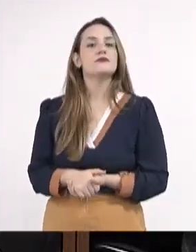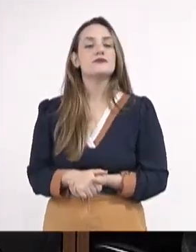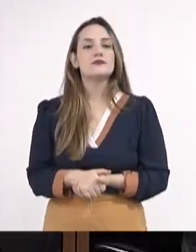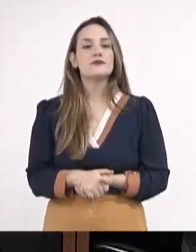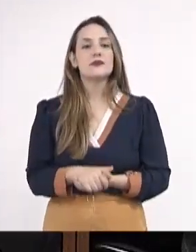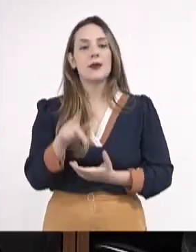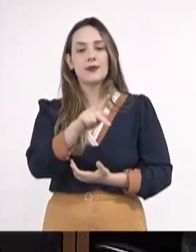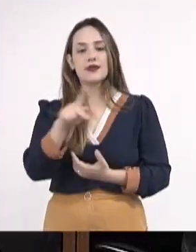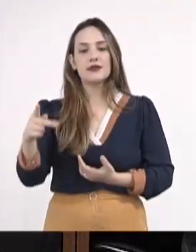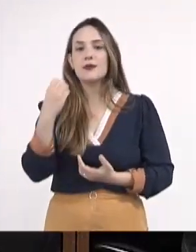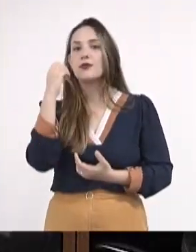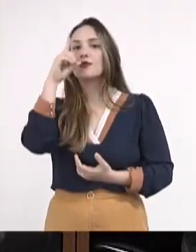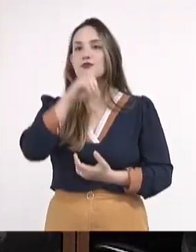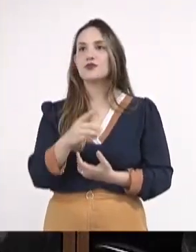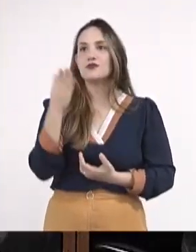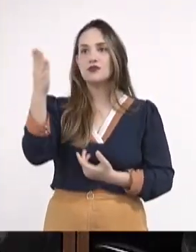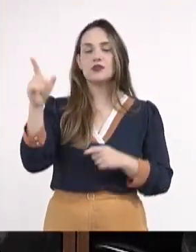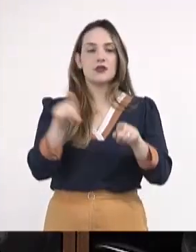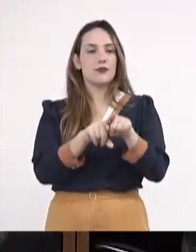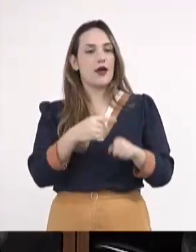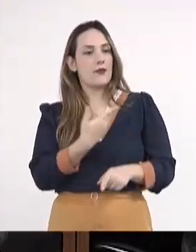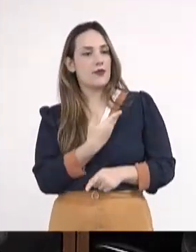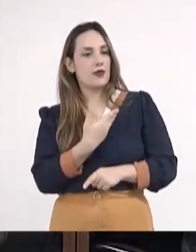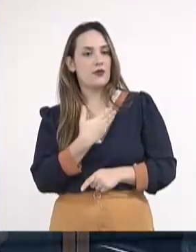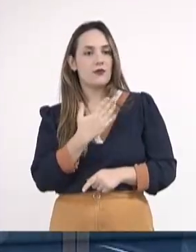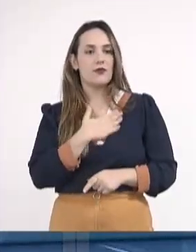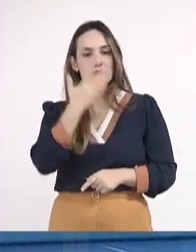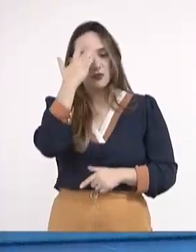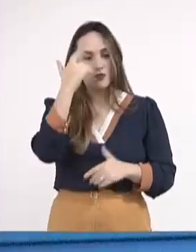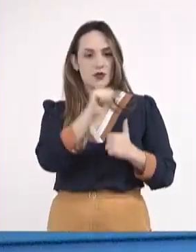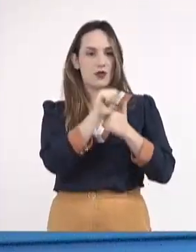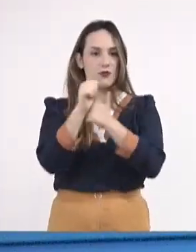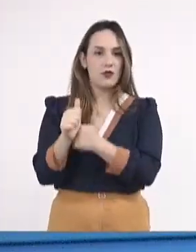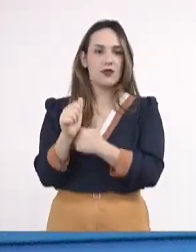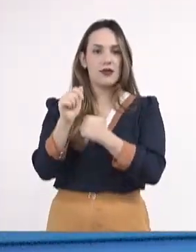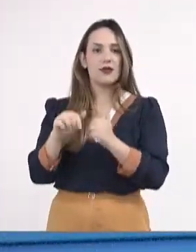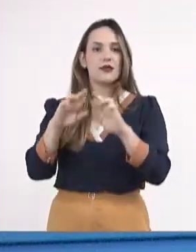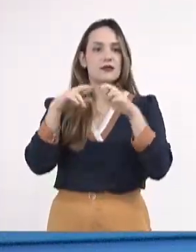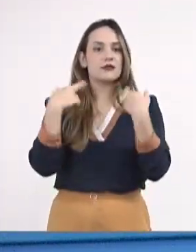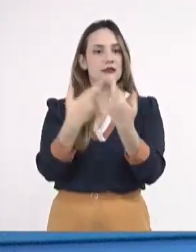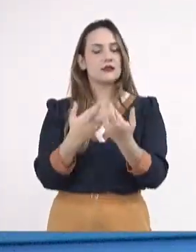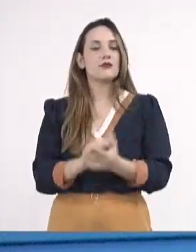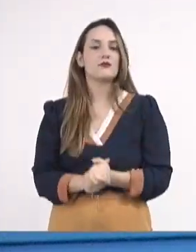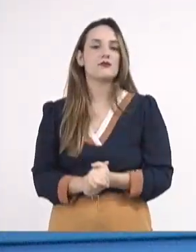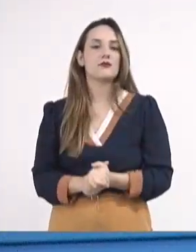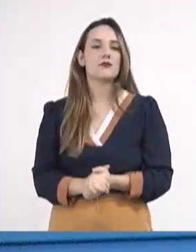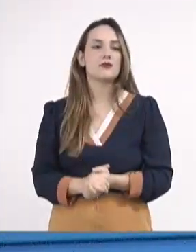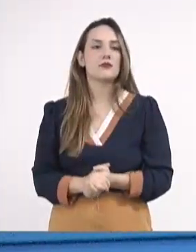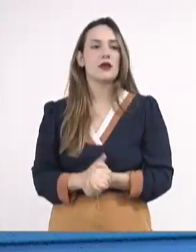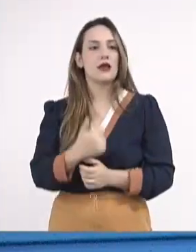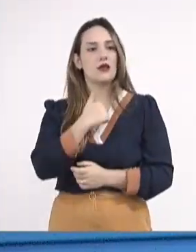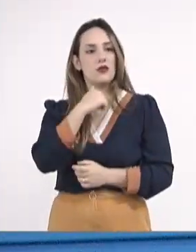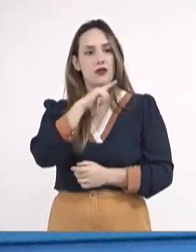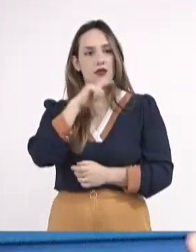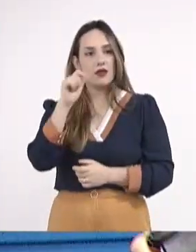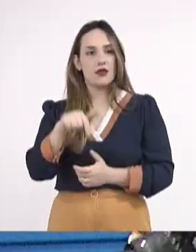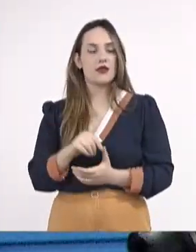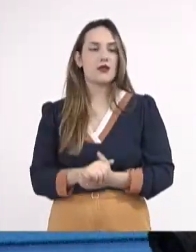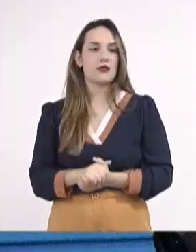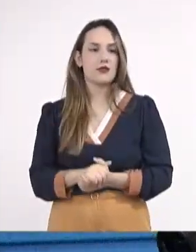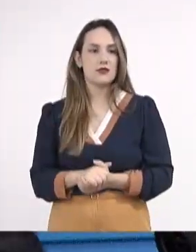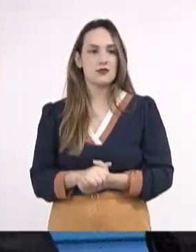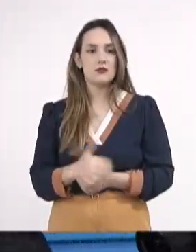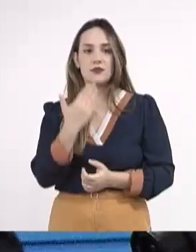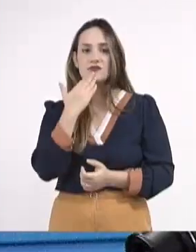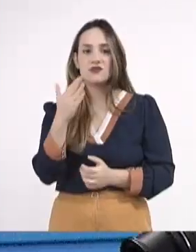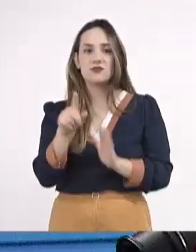Presidente bom dia bom dia nobres pares Bom dia a todos que acompanham a sessão sou presidente tem aqui a